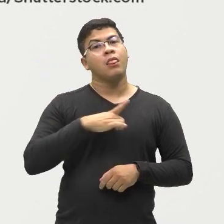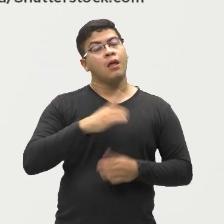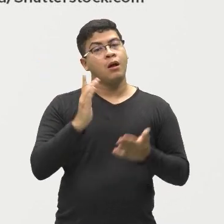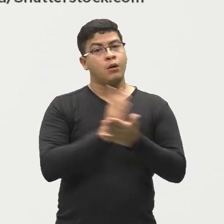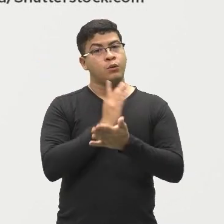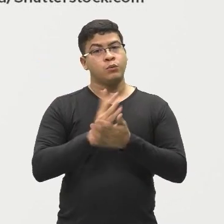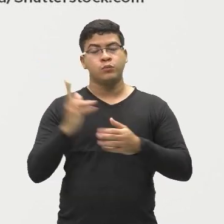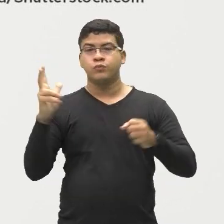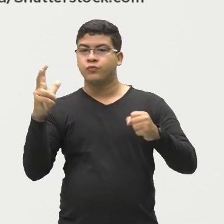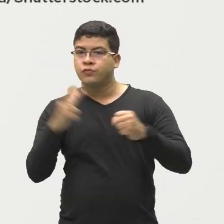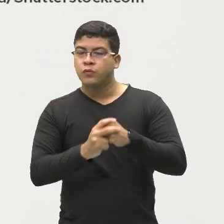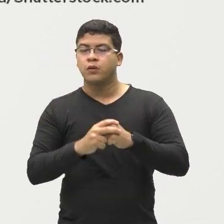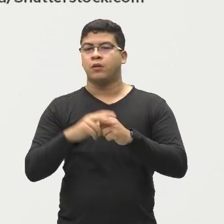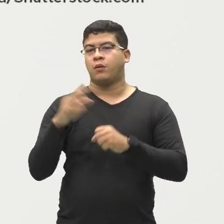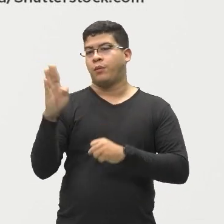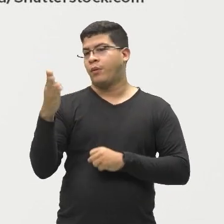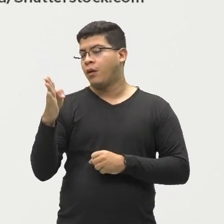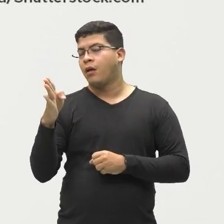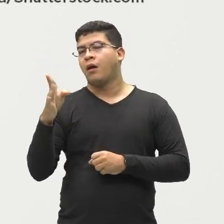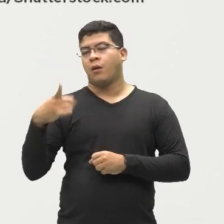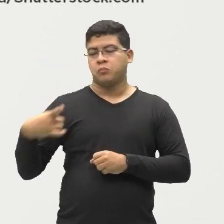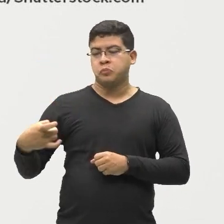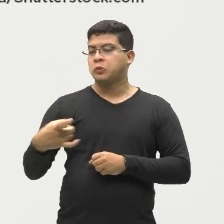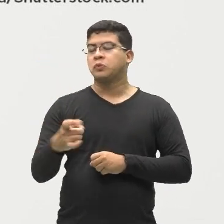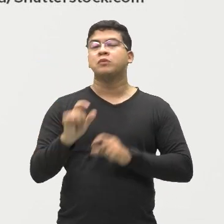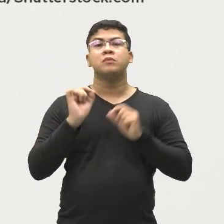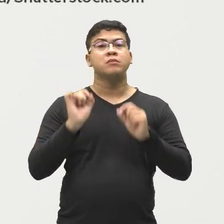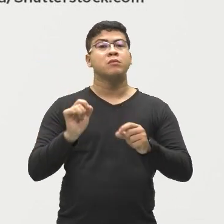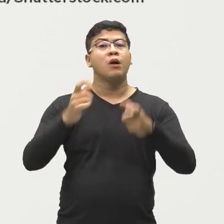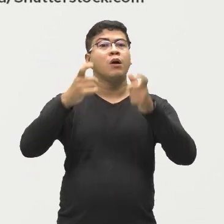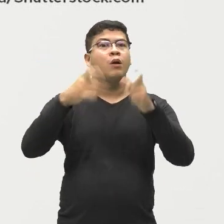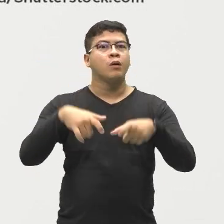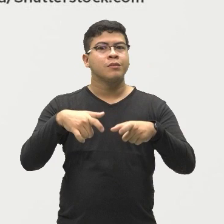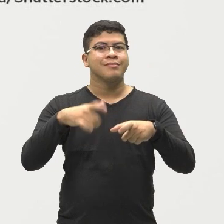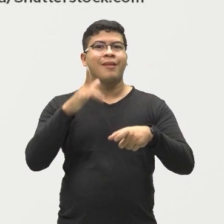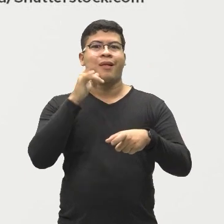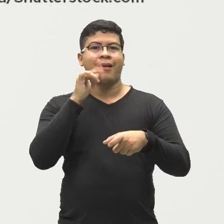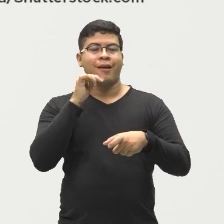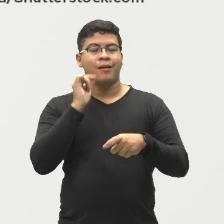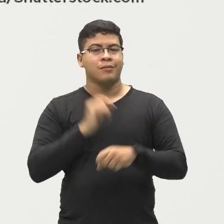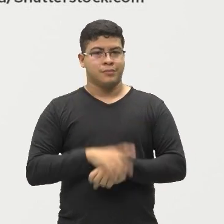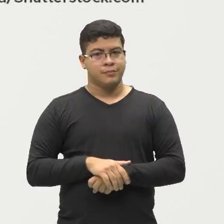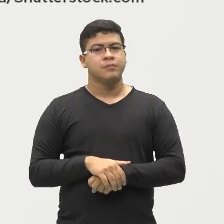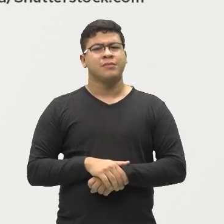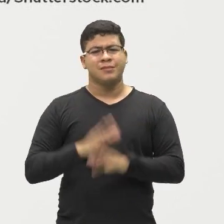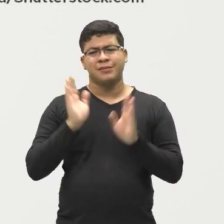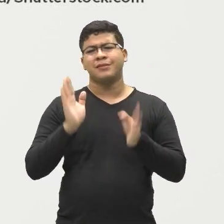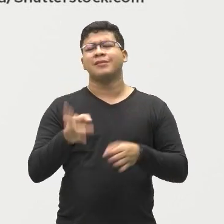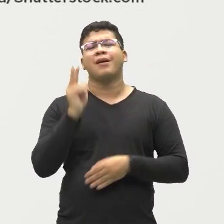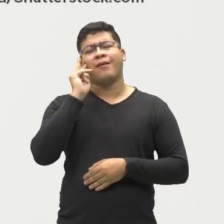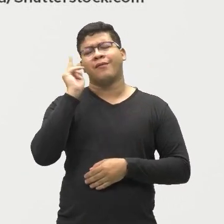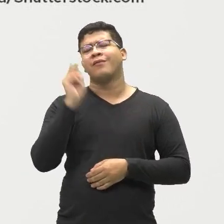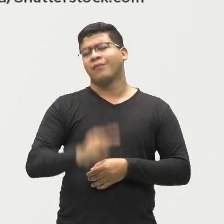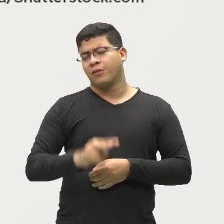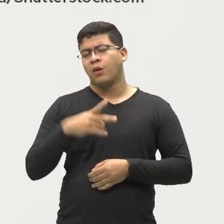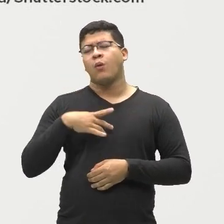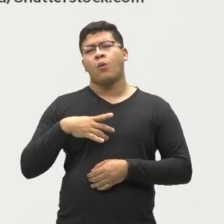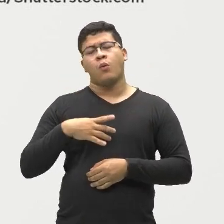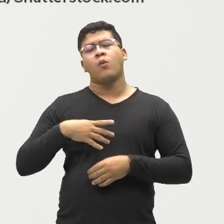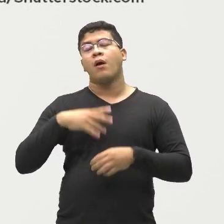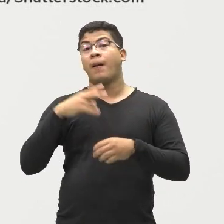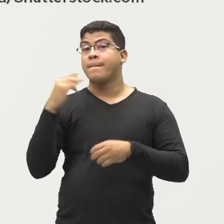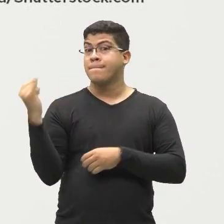alguns protozoários, que eles podem estar presentes onde? Na água. Né? A gente já viu a importância do saneamento